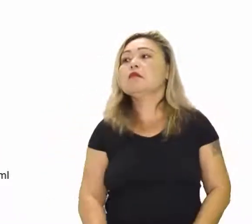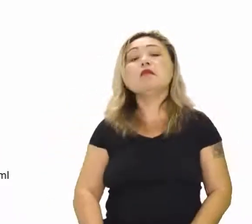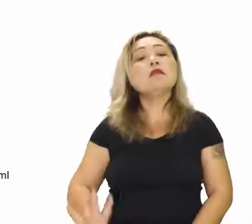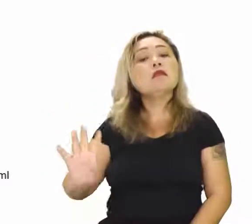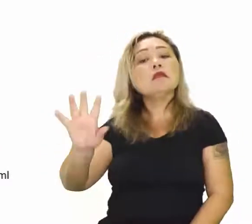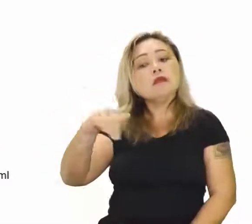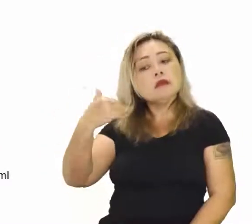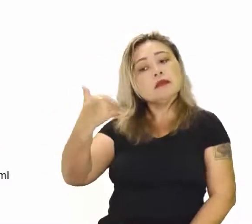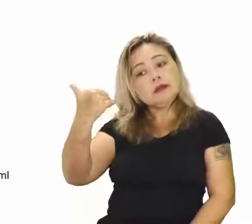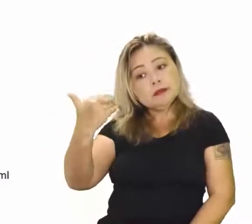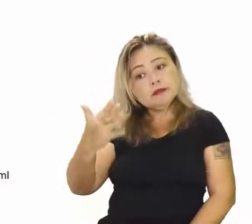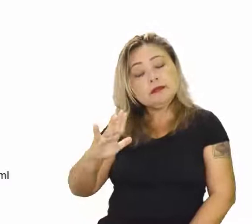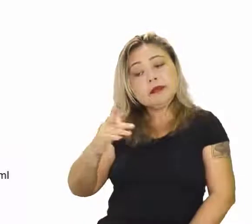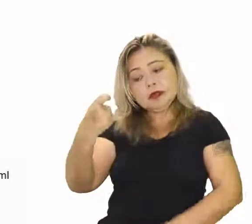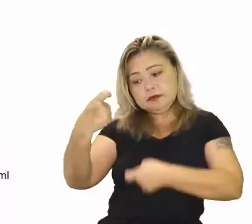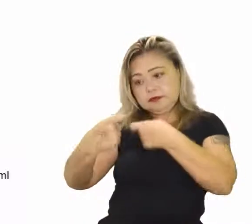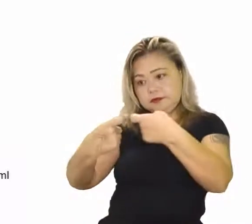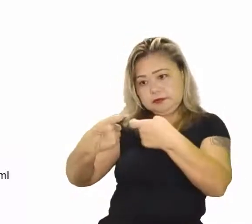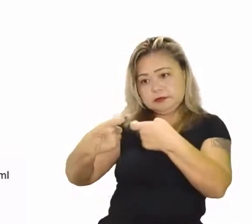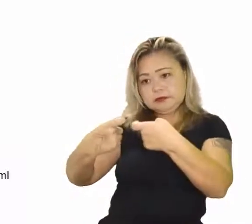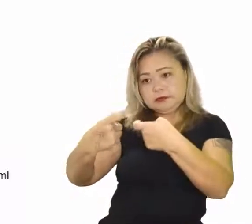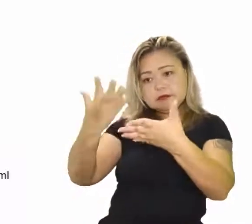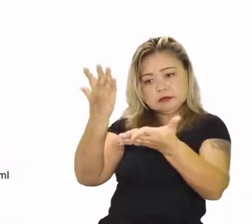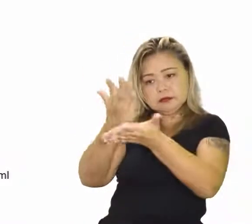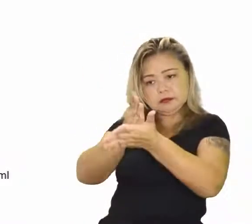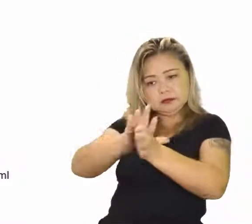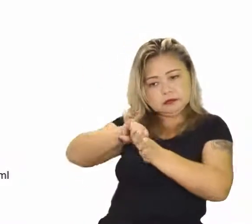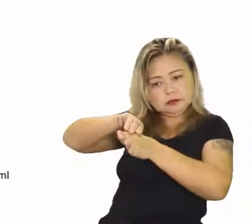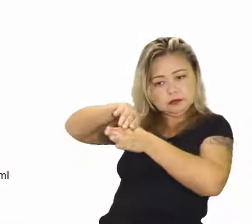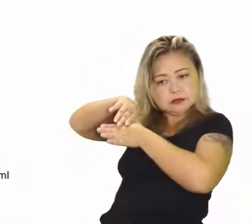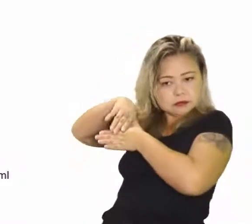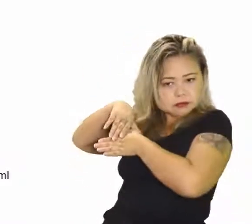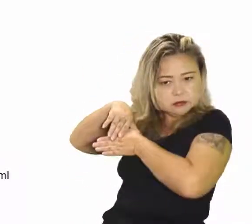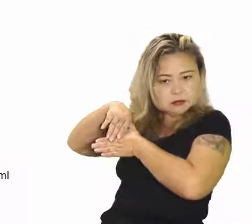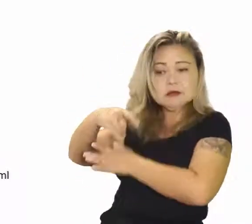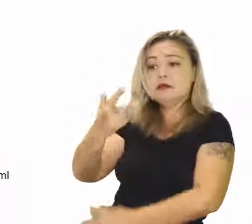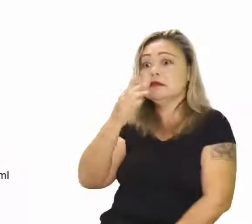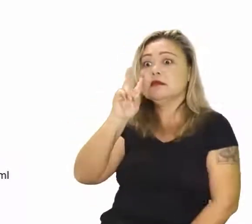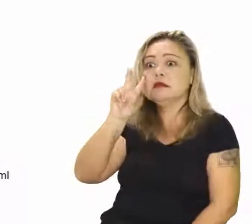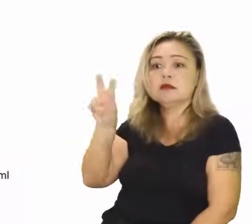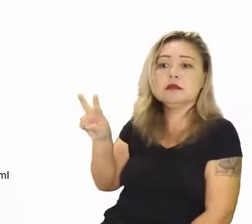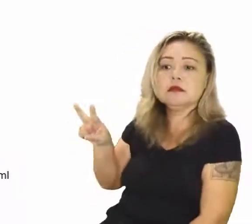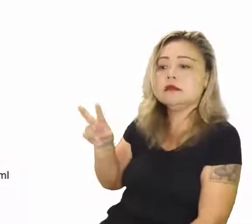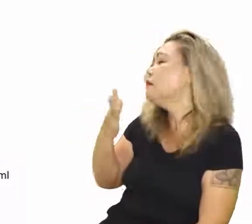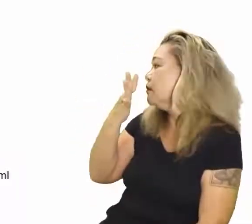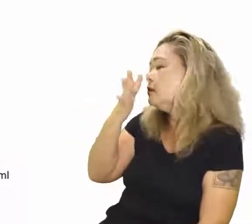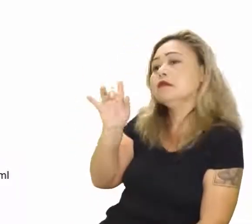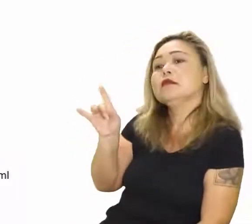Depois que a guerra acabou, olha essas figuras aqui.